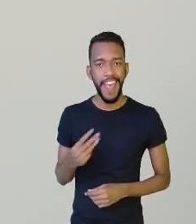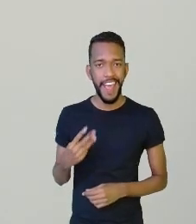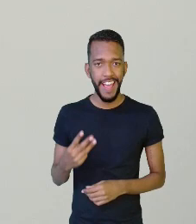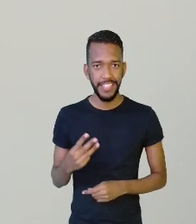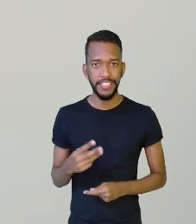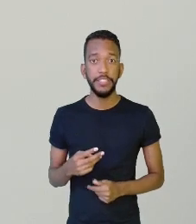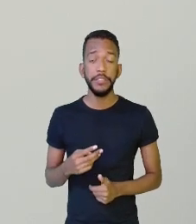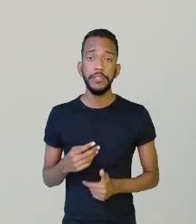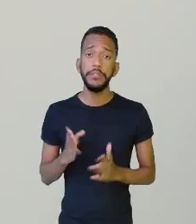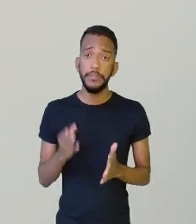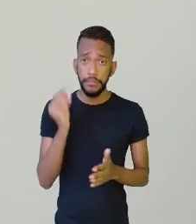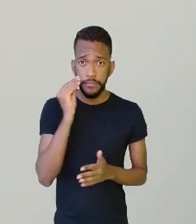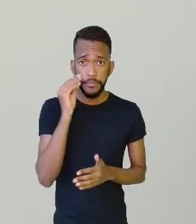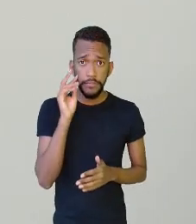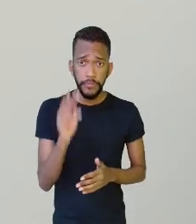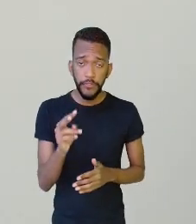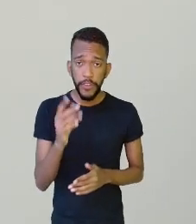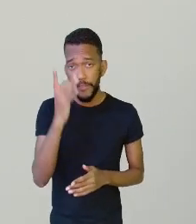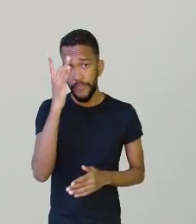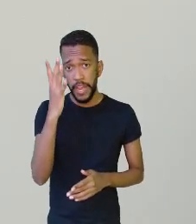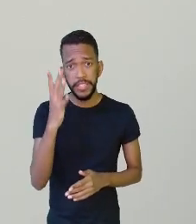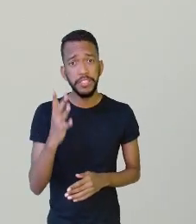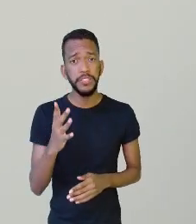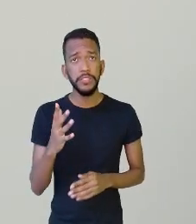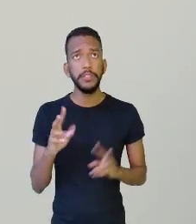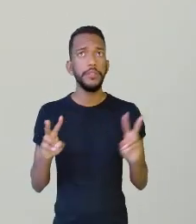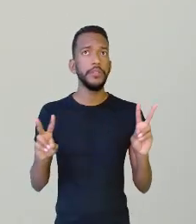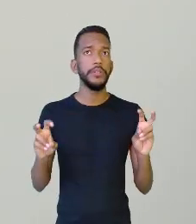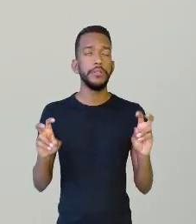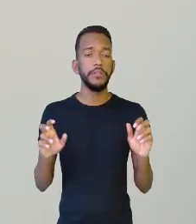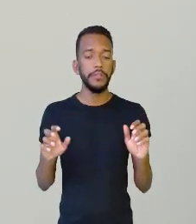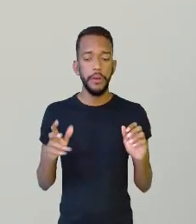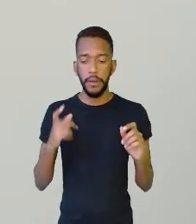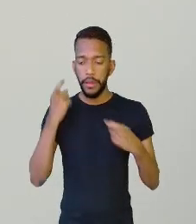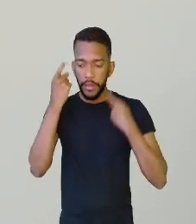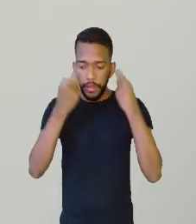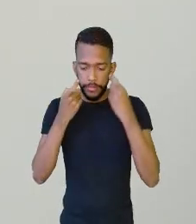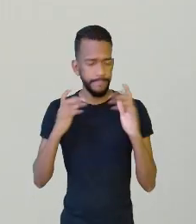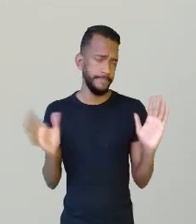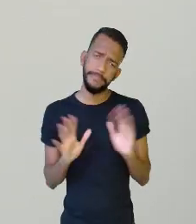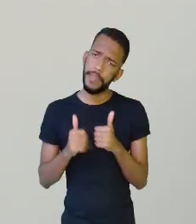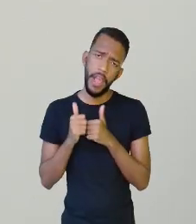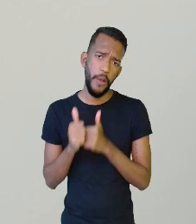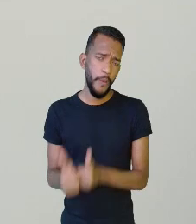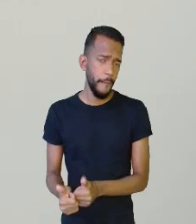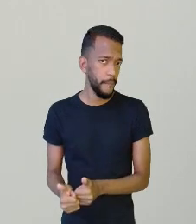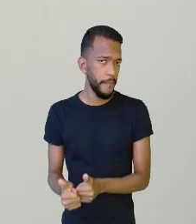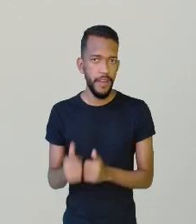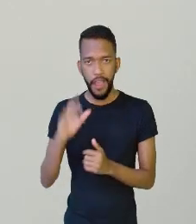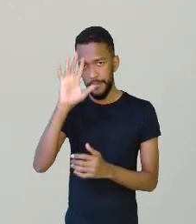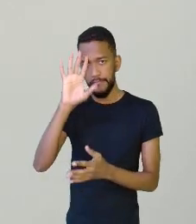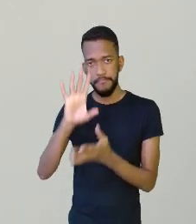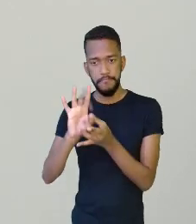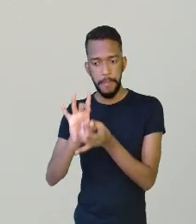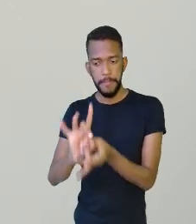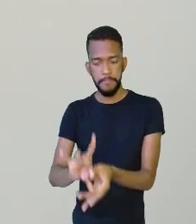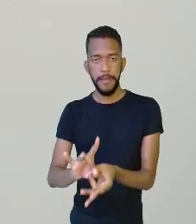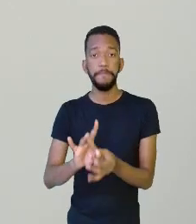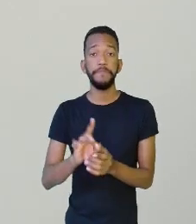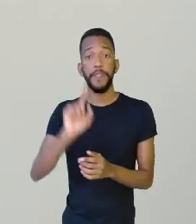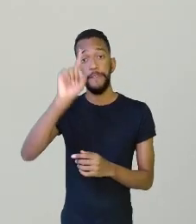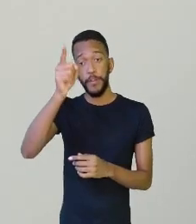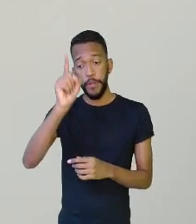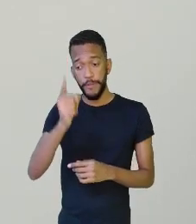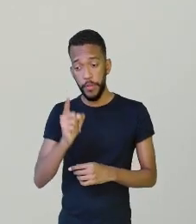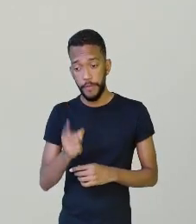R$3. Viu como é fácil? Não tem mistério. Acompanha o raciocínio. Vírgula abaixo